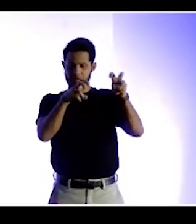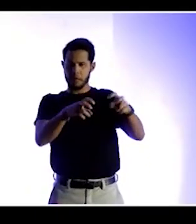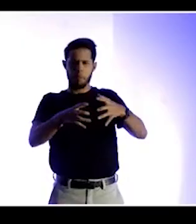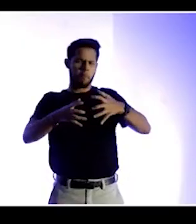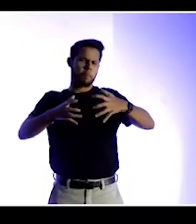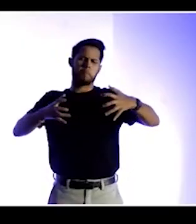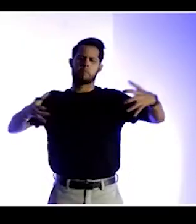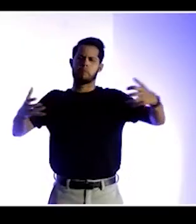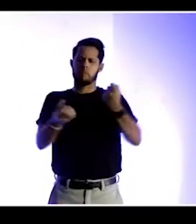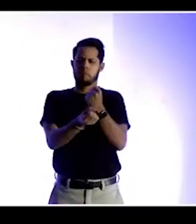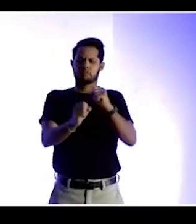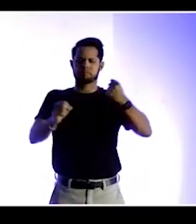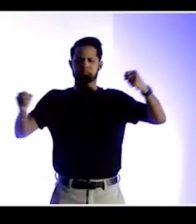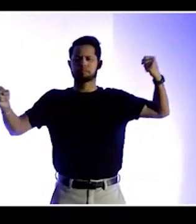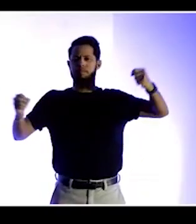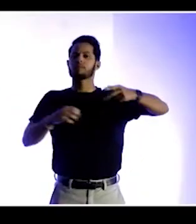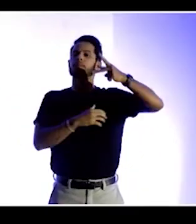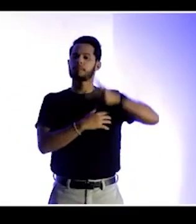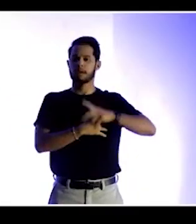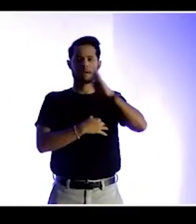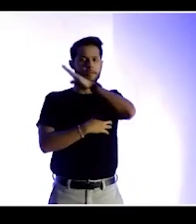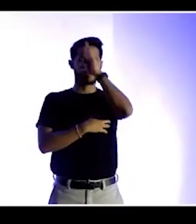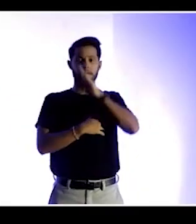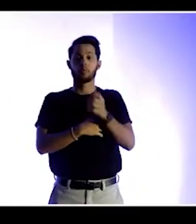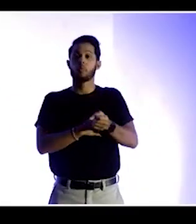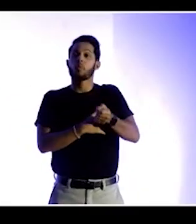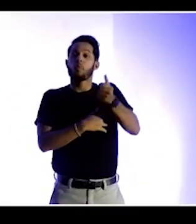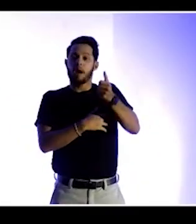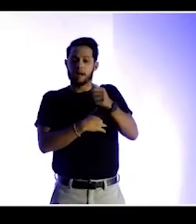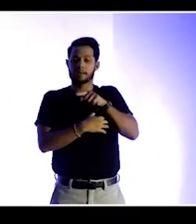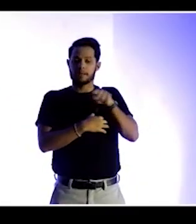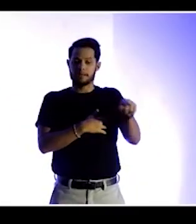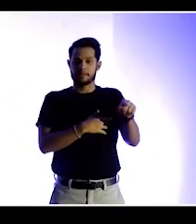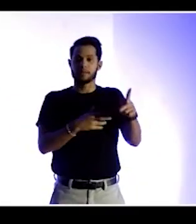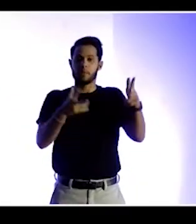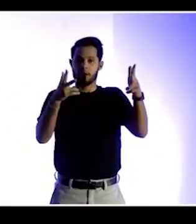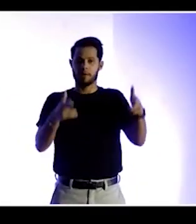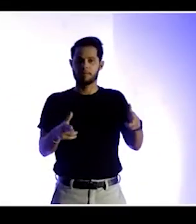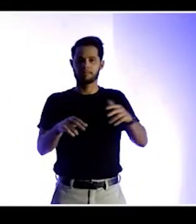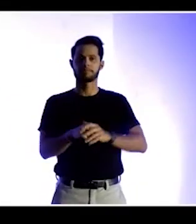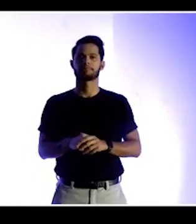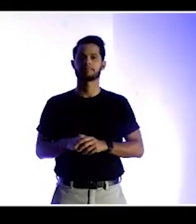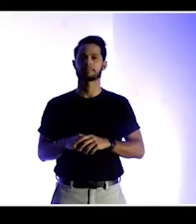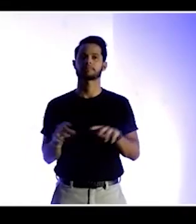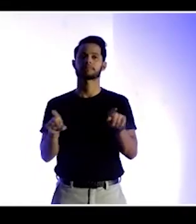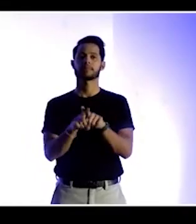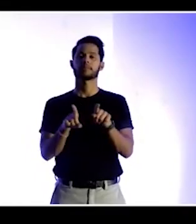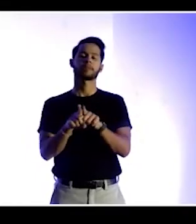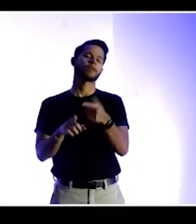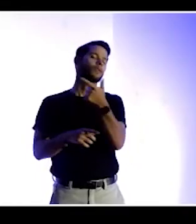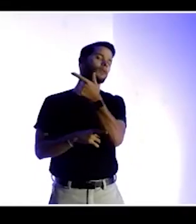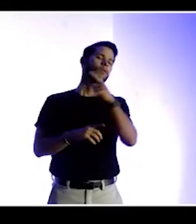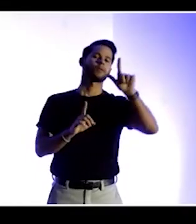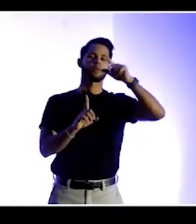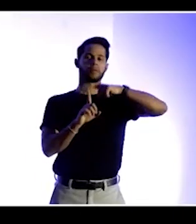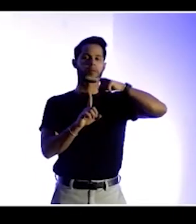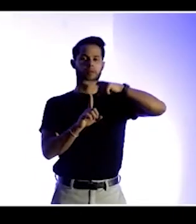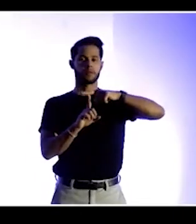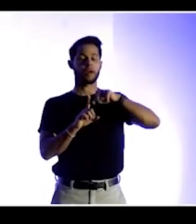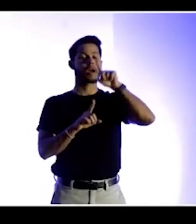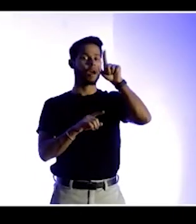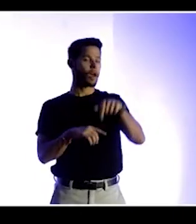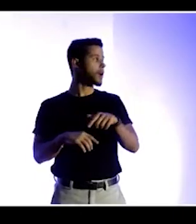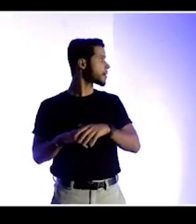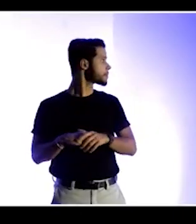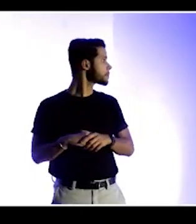está chegando nesse porte também. Uma outra tendência é o gerador